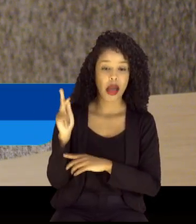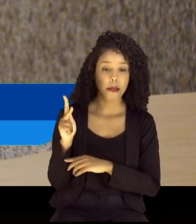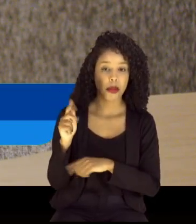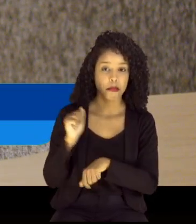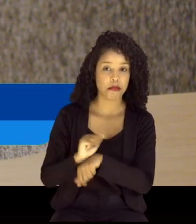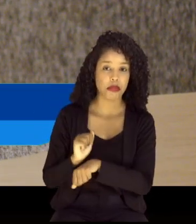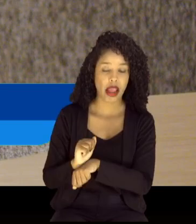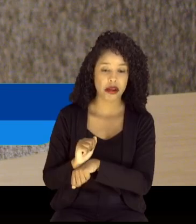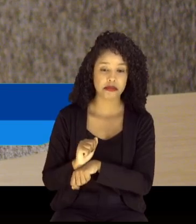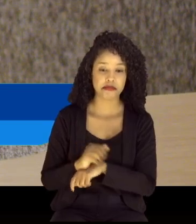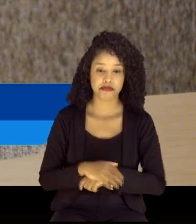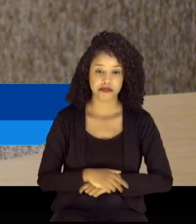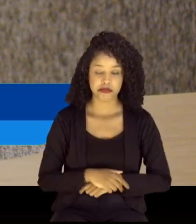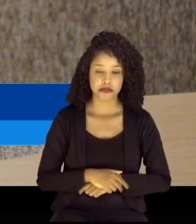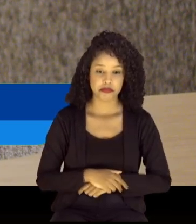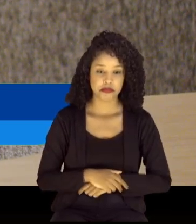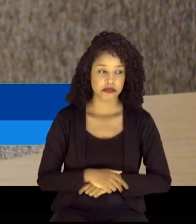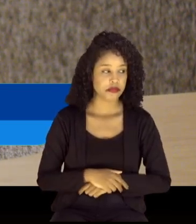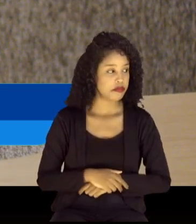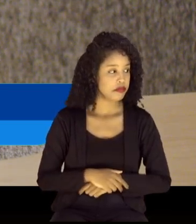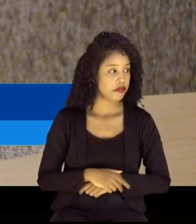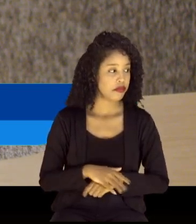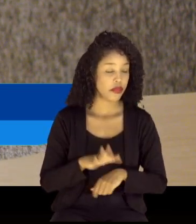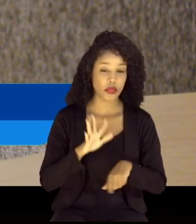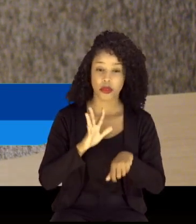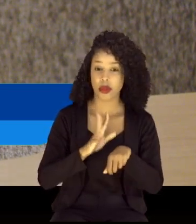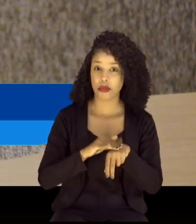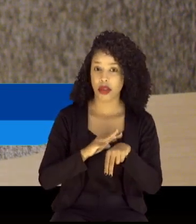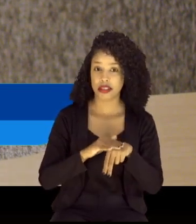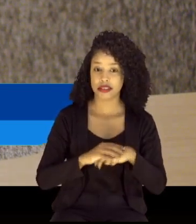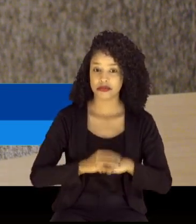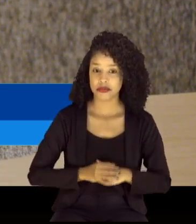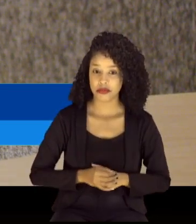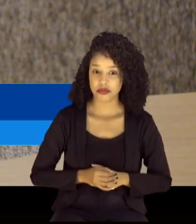bacana? É. Aumento de